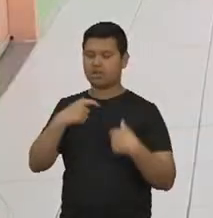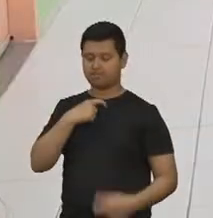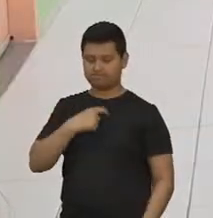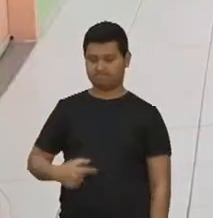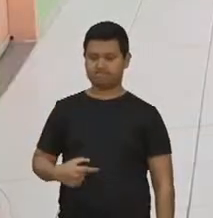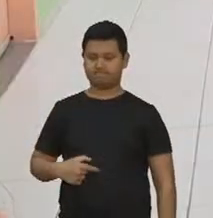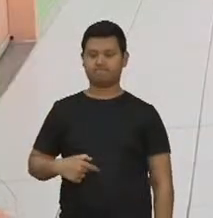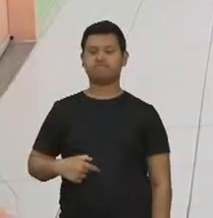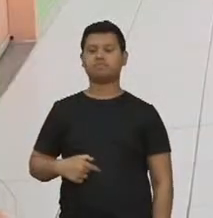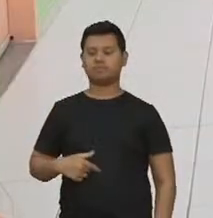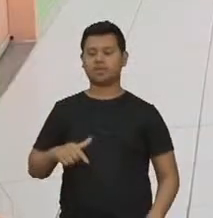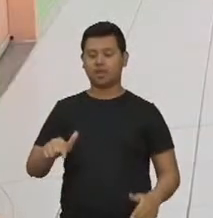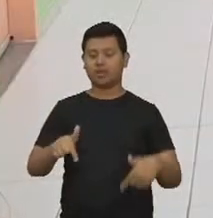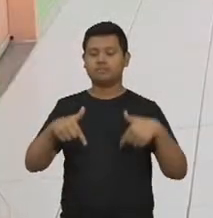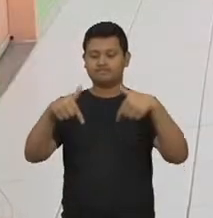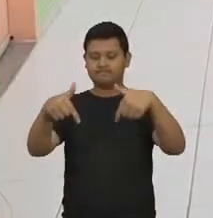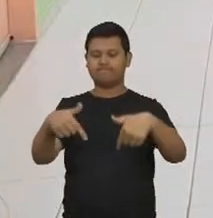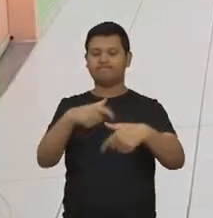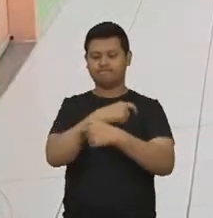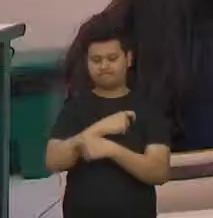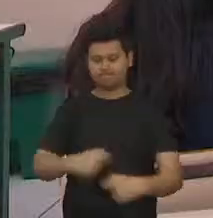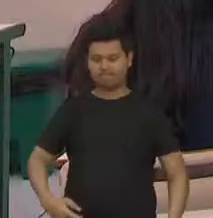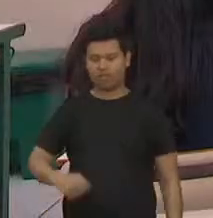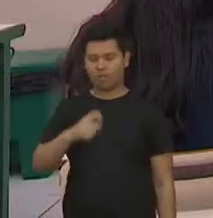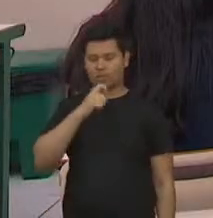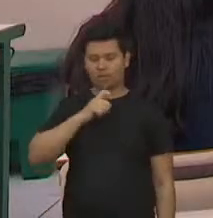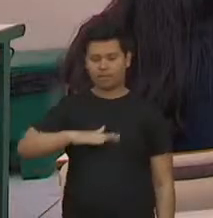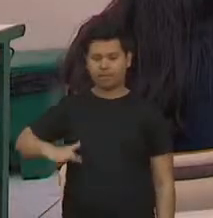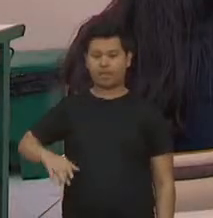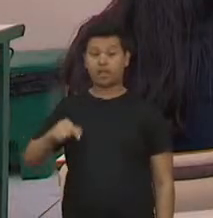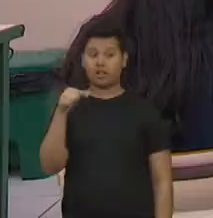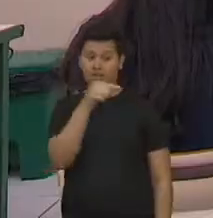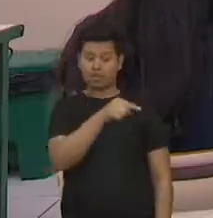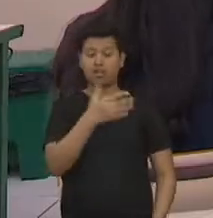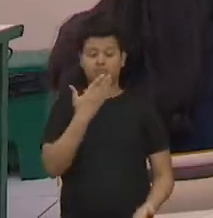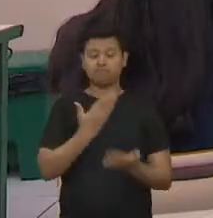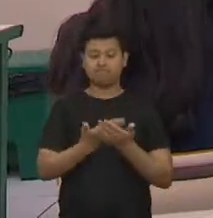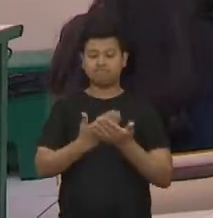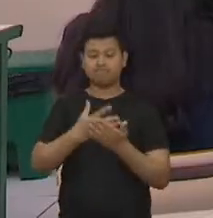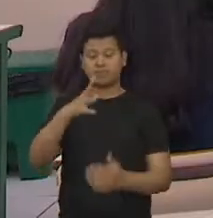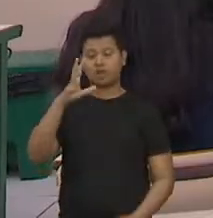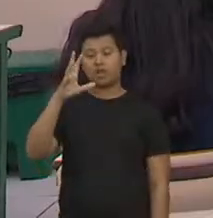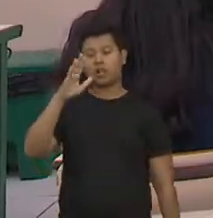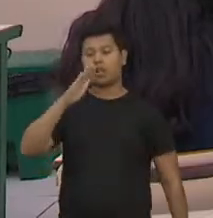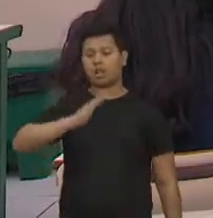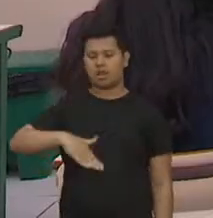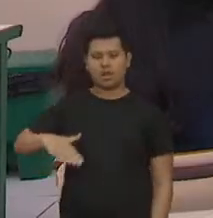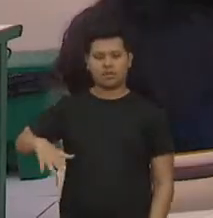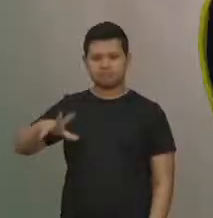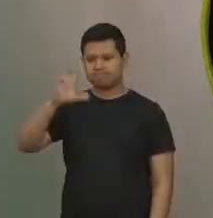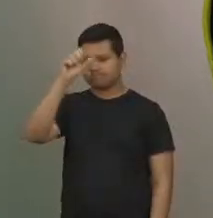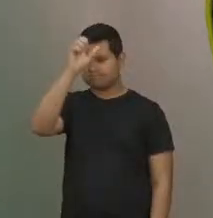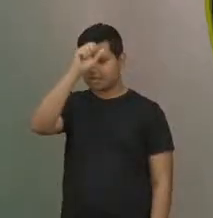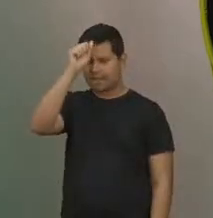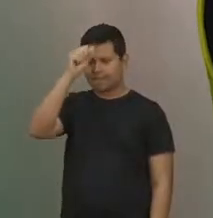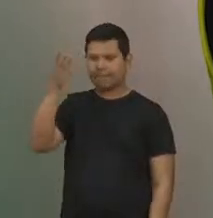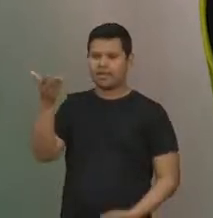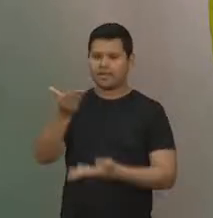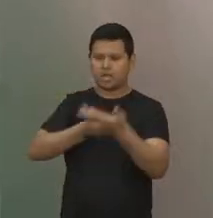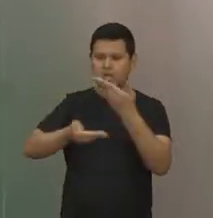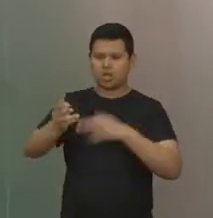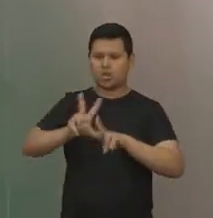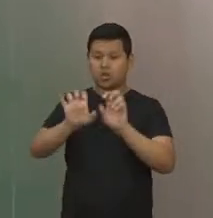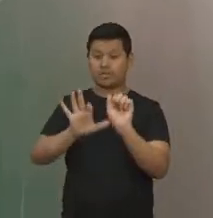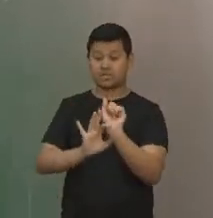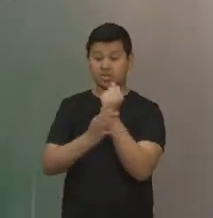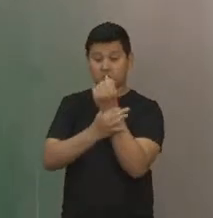eles e entrega o certificado de agente de trânsito mirim. Nas aulas, as crianças aprendem de forma interativa sobre